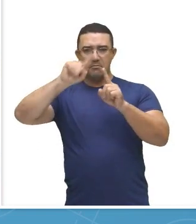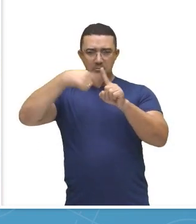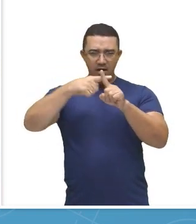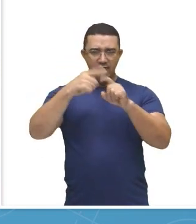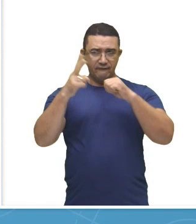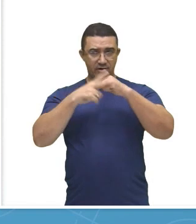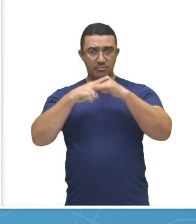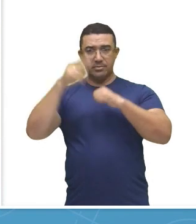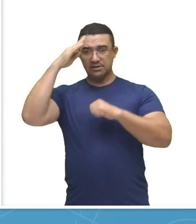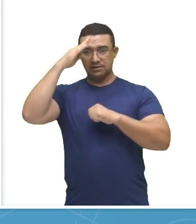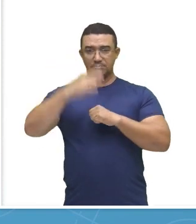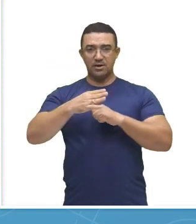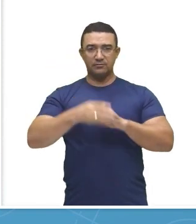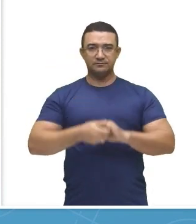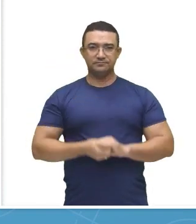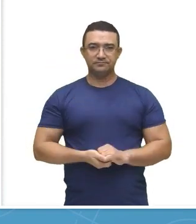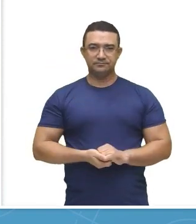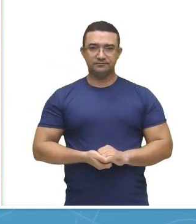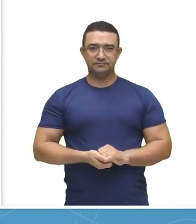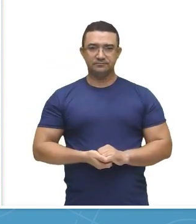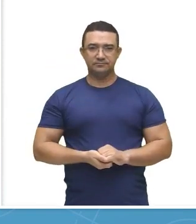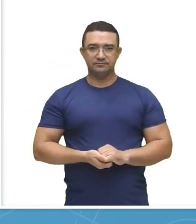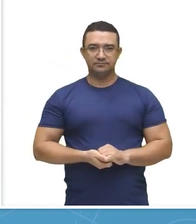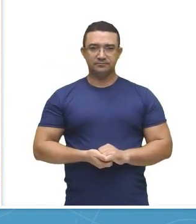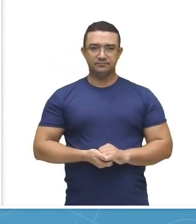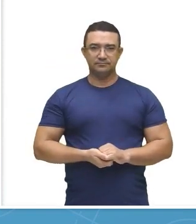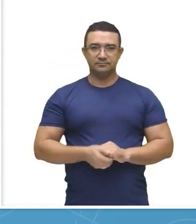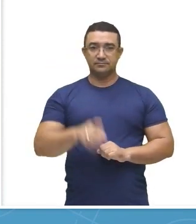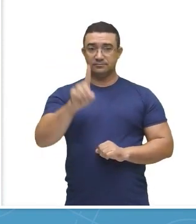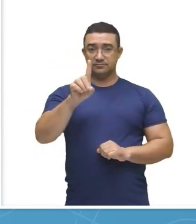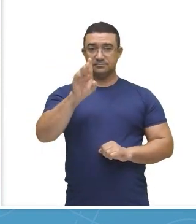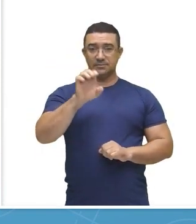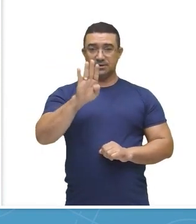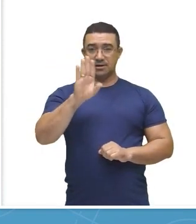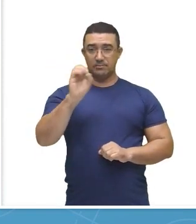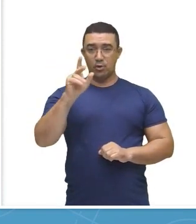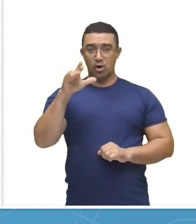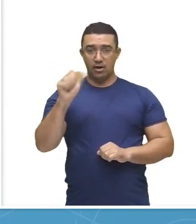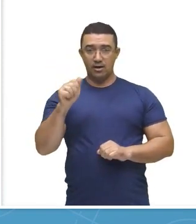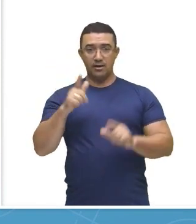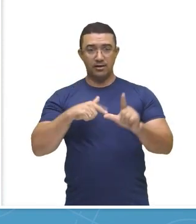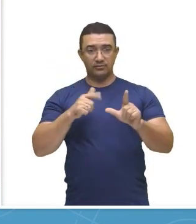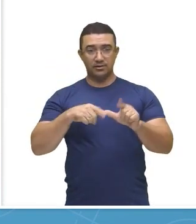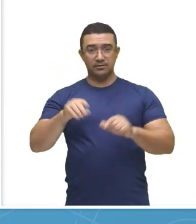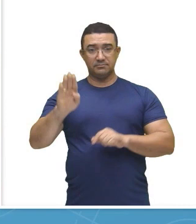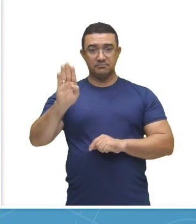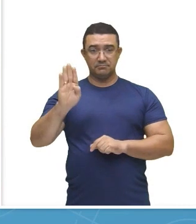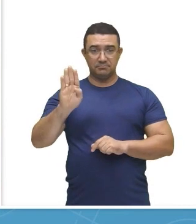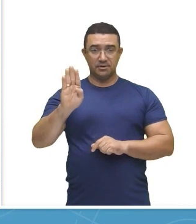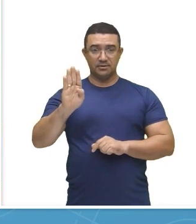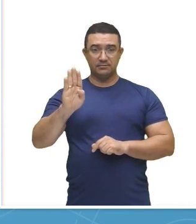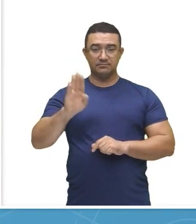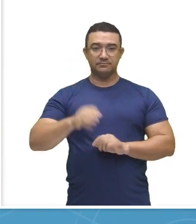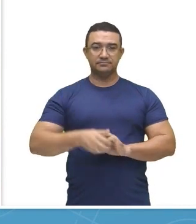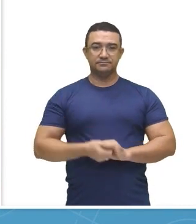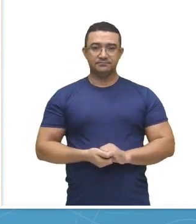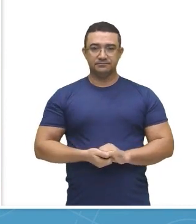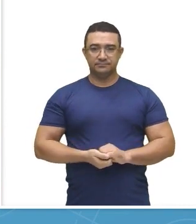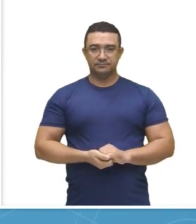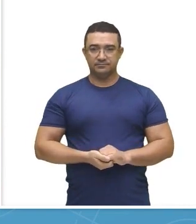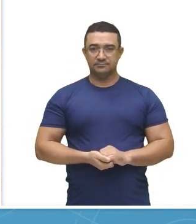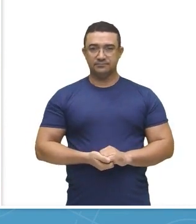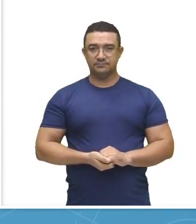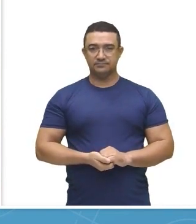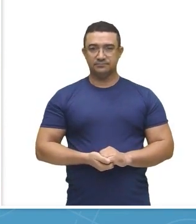Maria... Ok. Aqui, a Débora, ela disse, they are going to play soccer. They are gonna